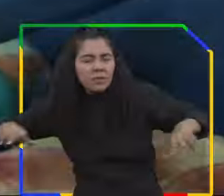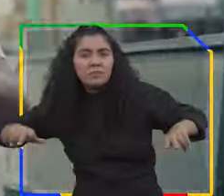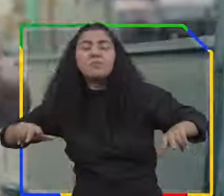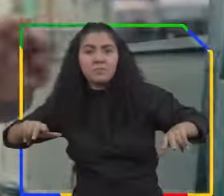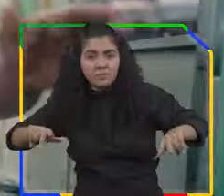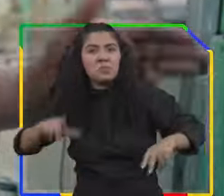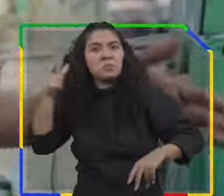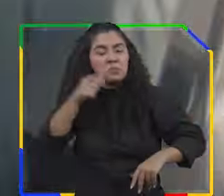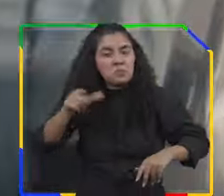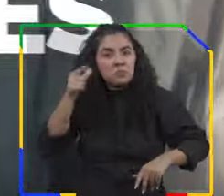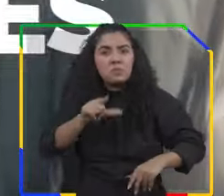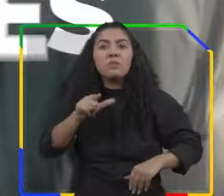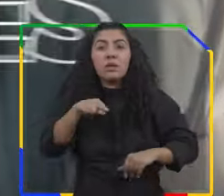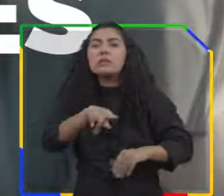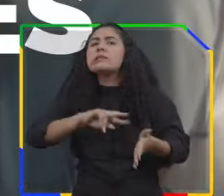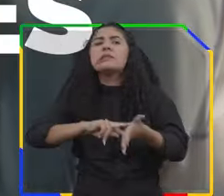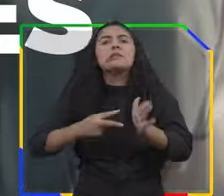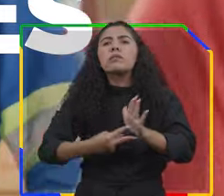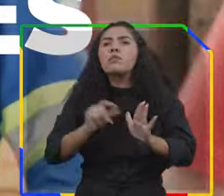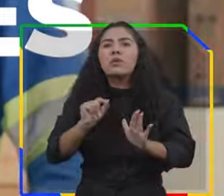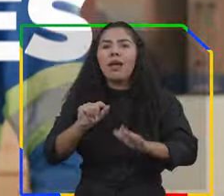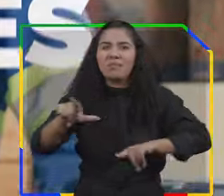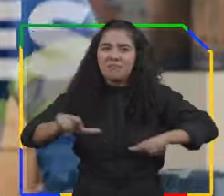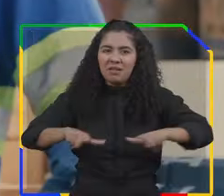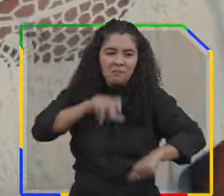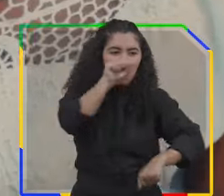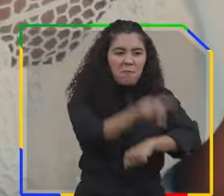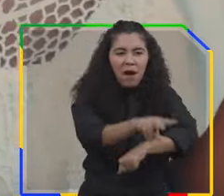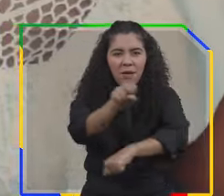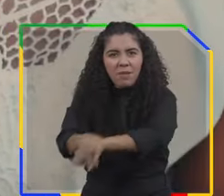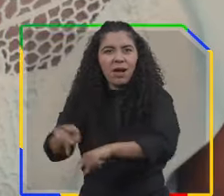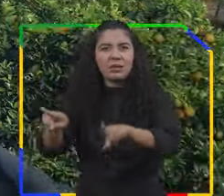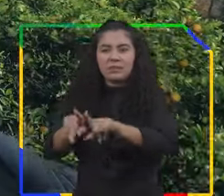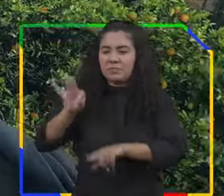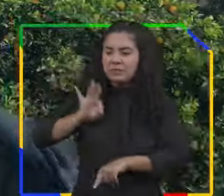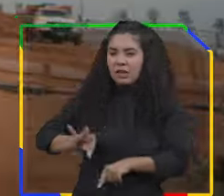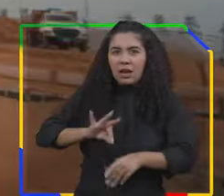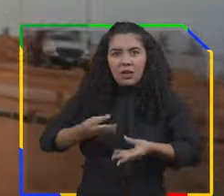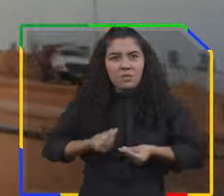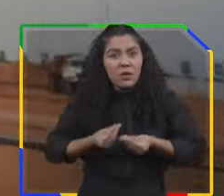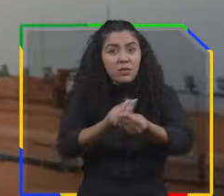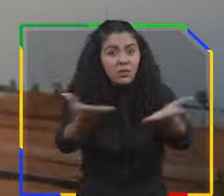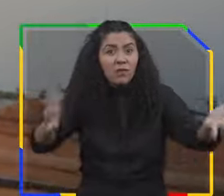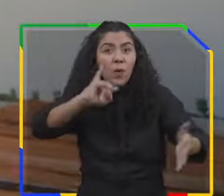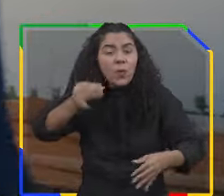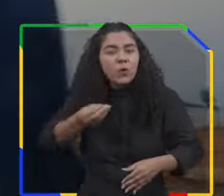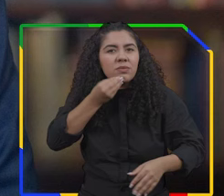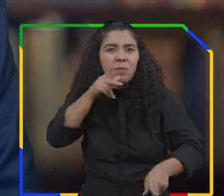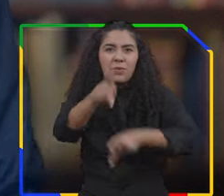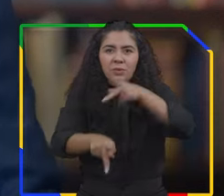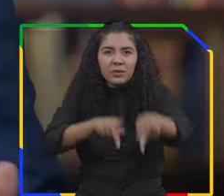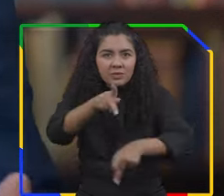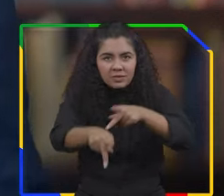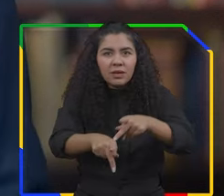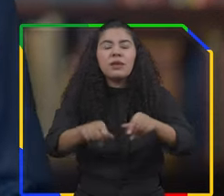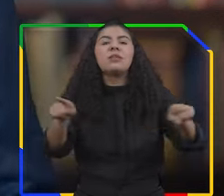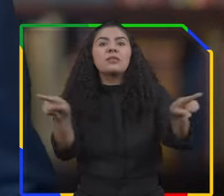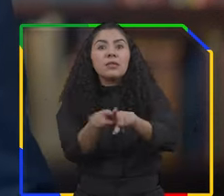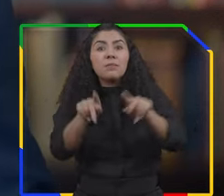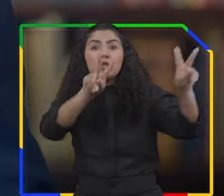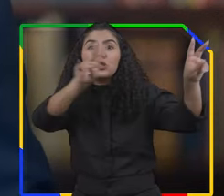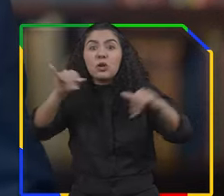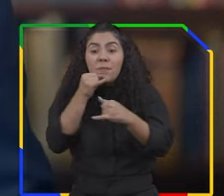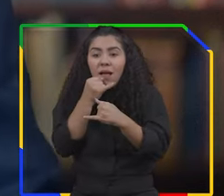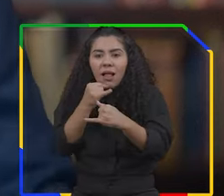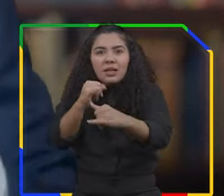alimentos e celuloses isso significa mais empregos salários e oportunidad para o nosso povo já temos uma das